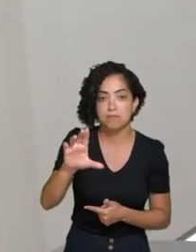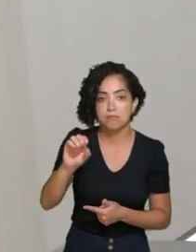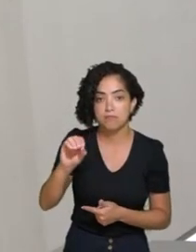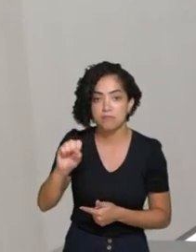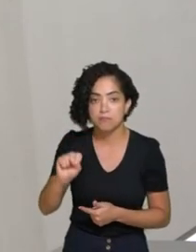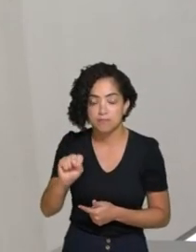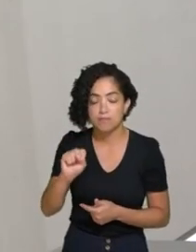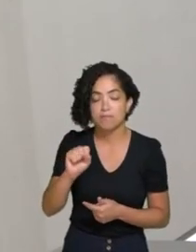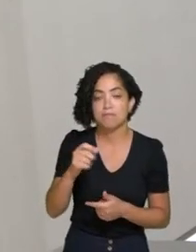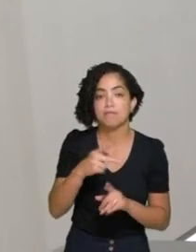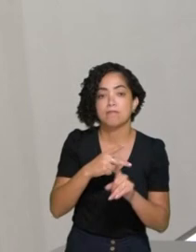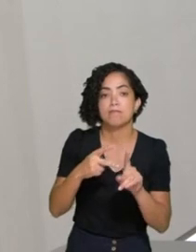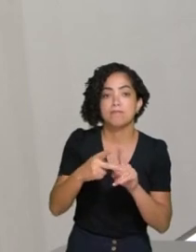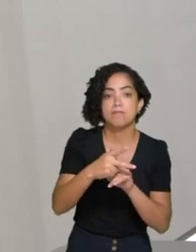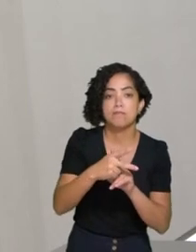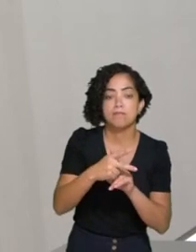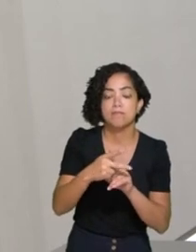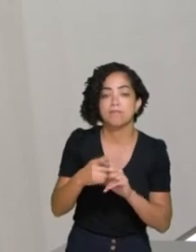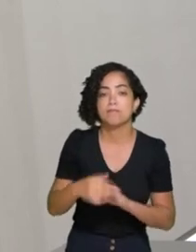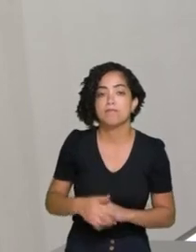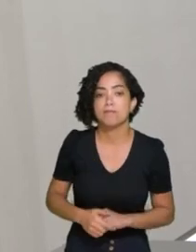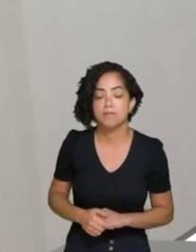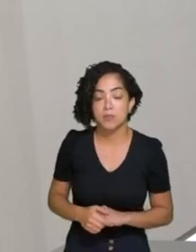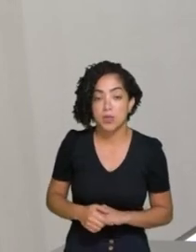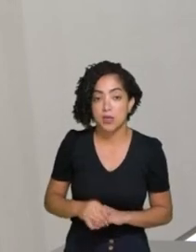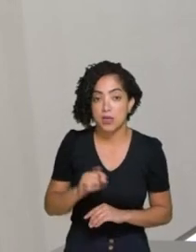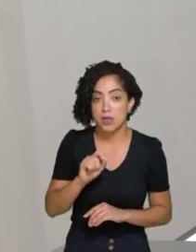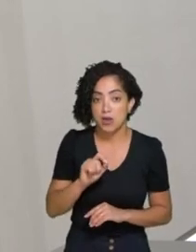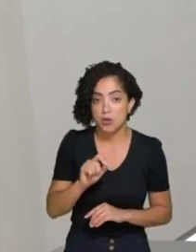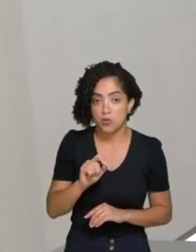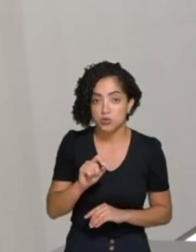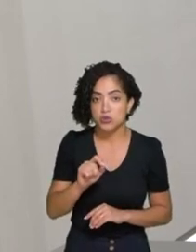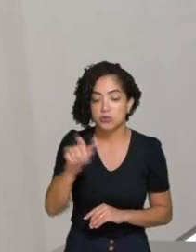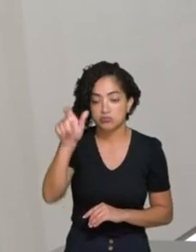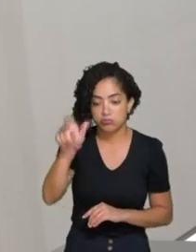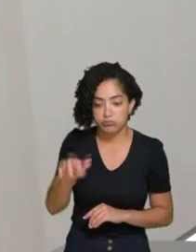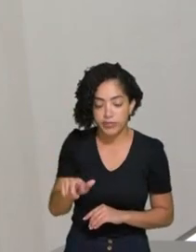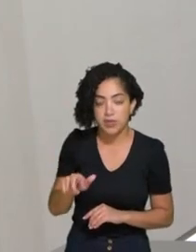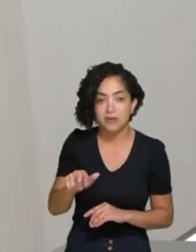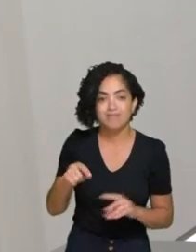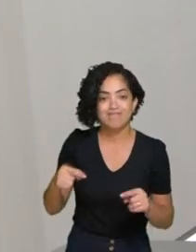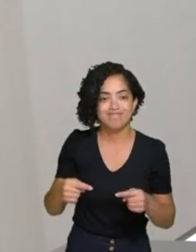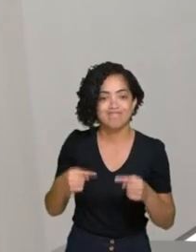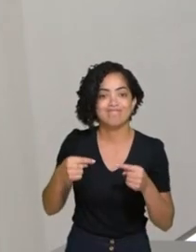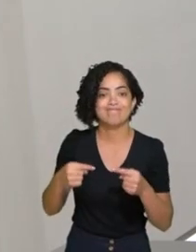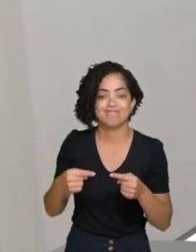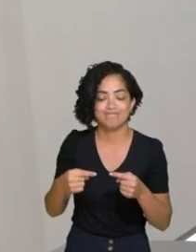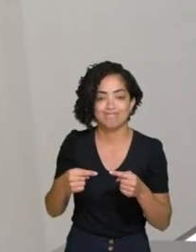Previdência Social, onde ele está enfrentando